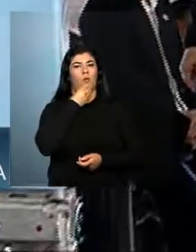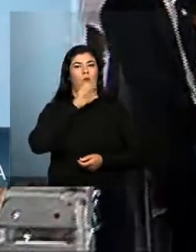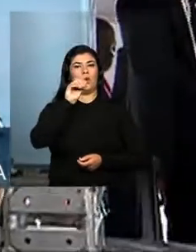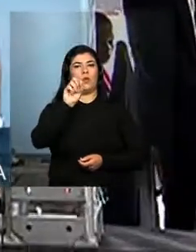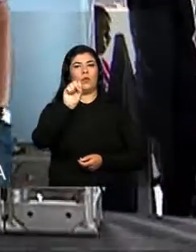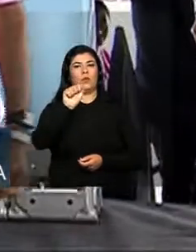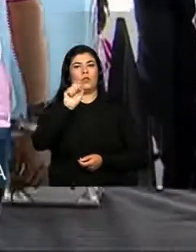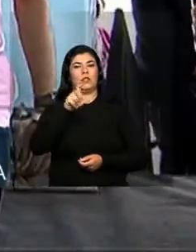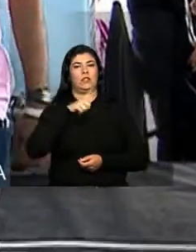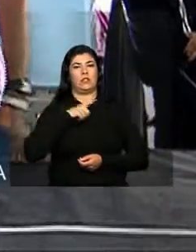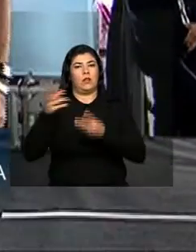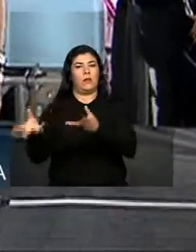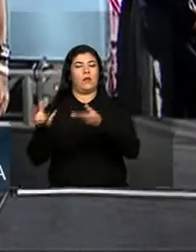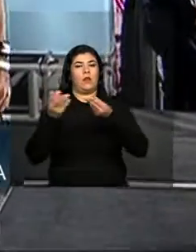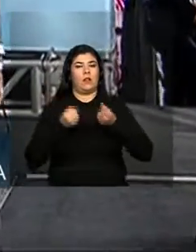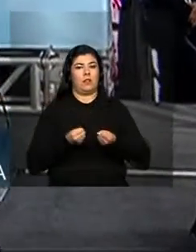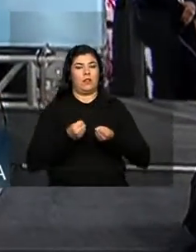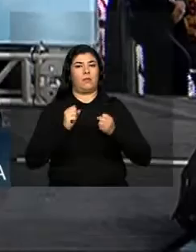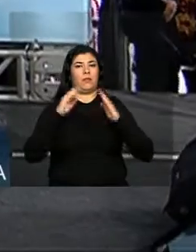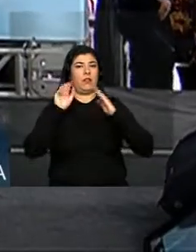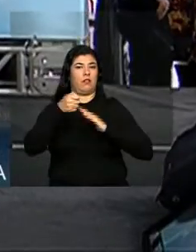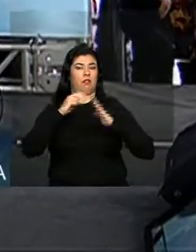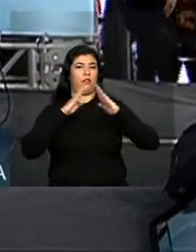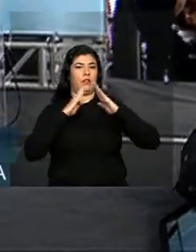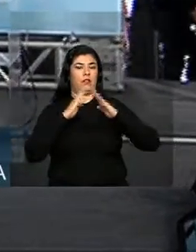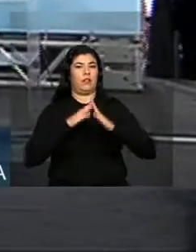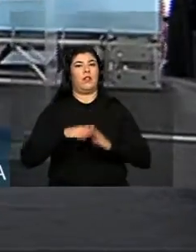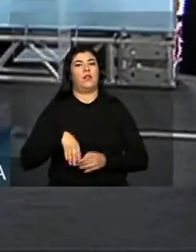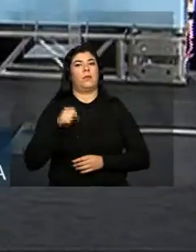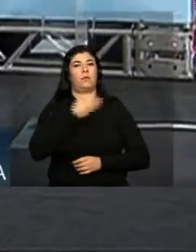mãos do governador da Bahia, Rui Costa.